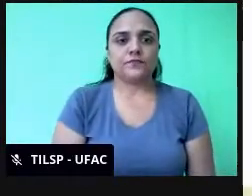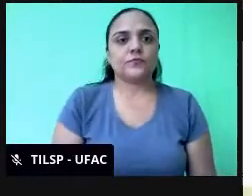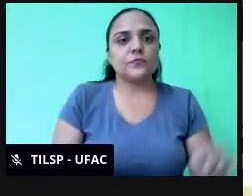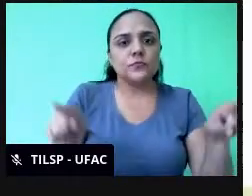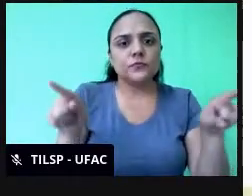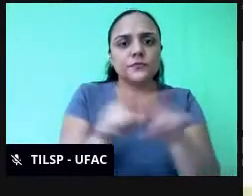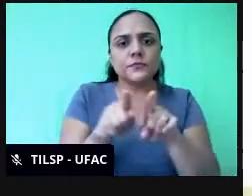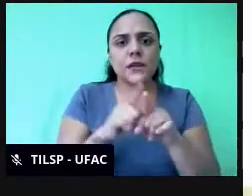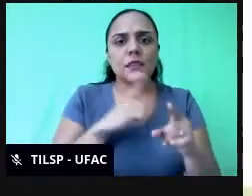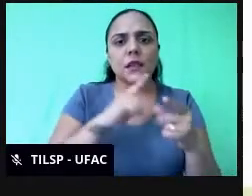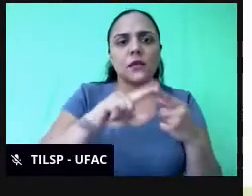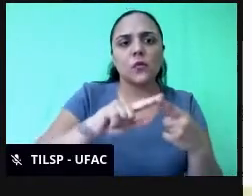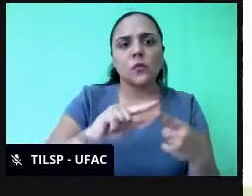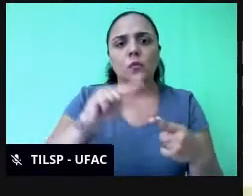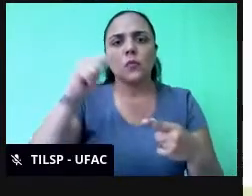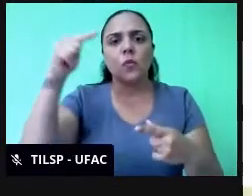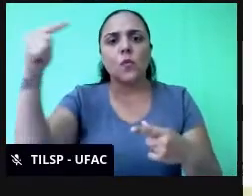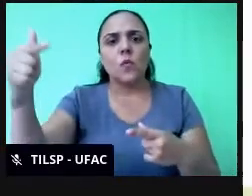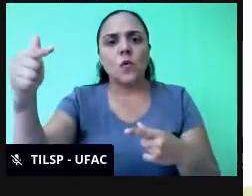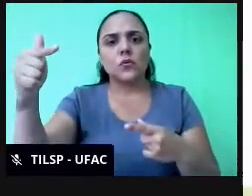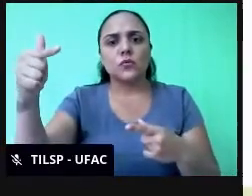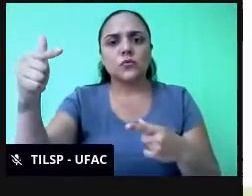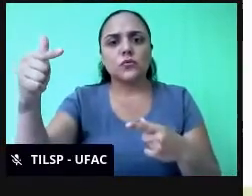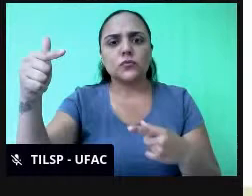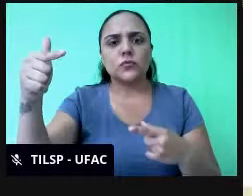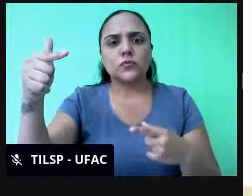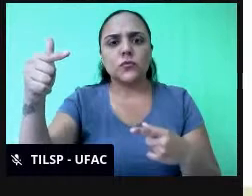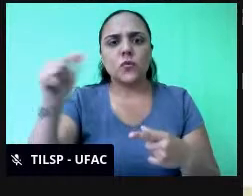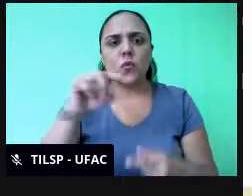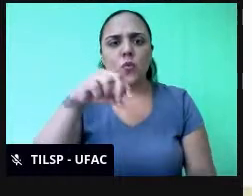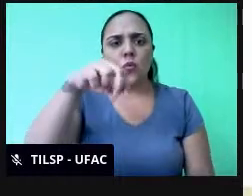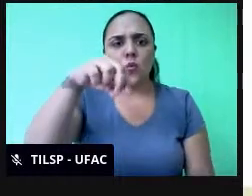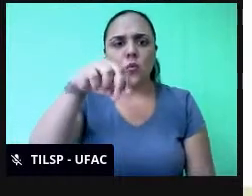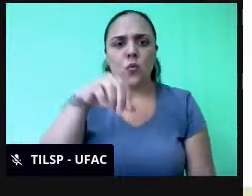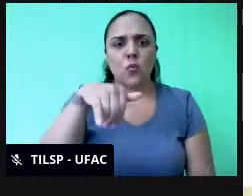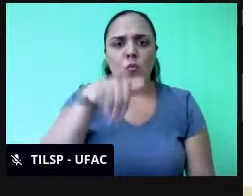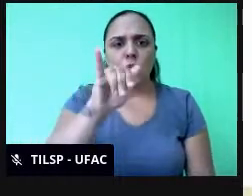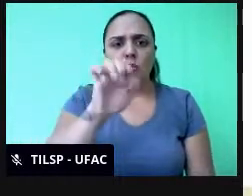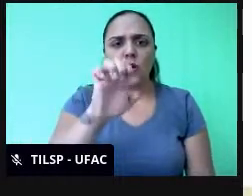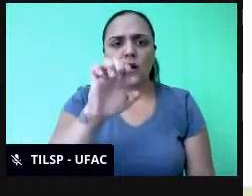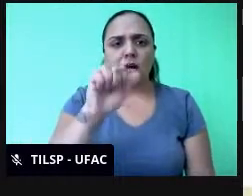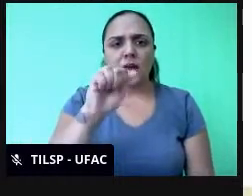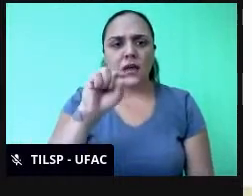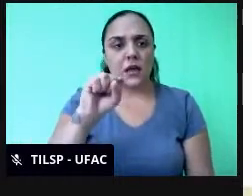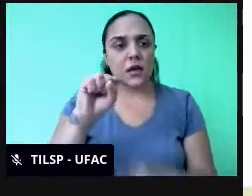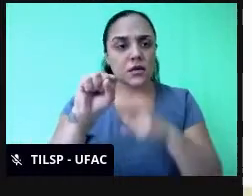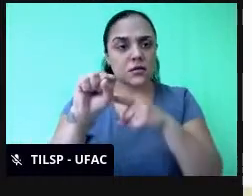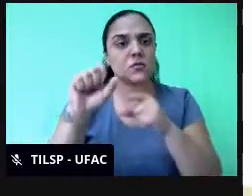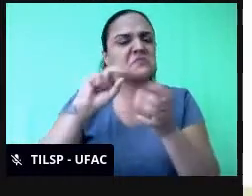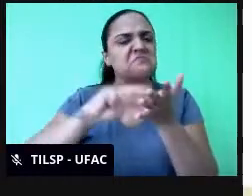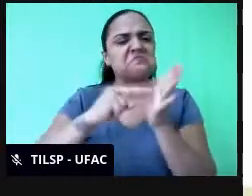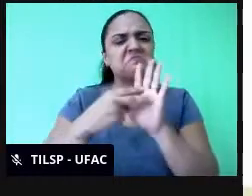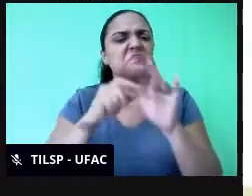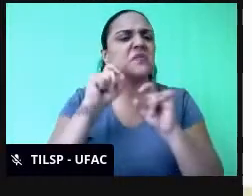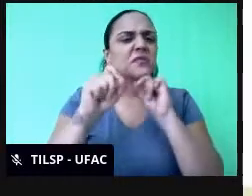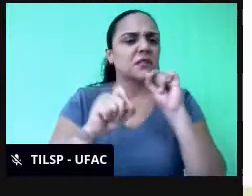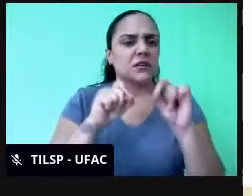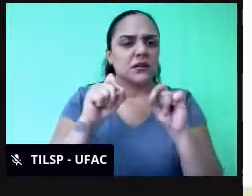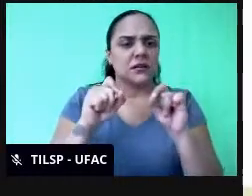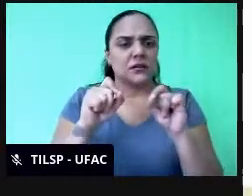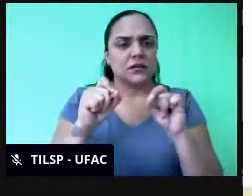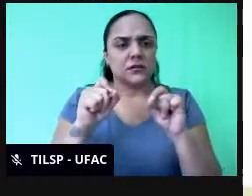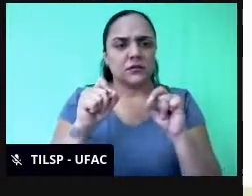uma alternativa, que é o Nutritional Yeast, que é um alimento fortificado, né? A base dele é de